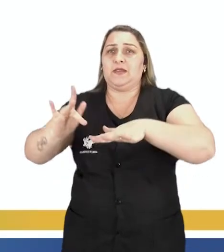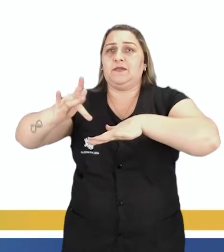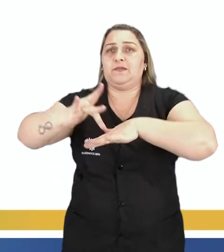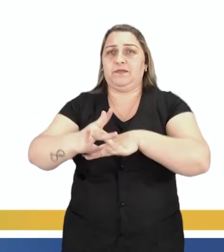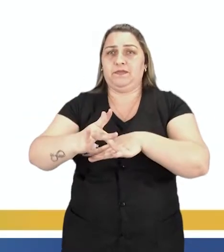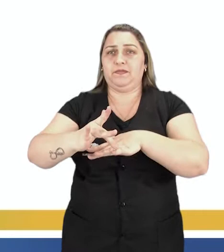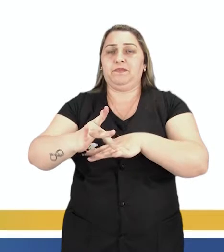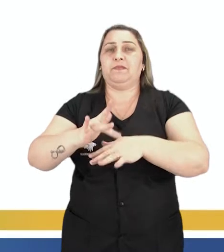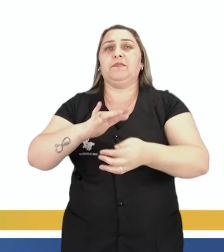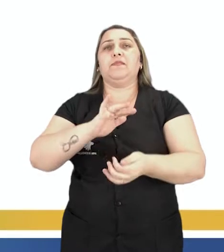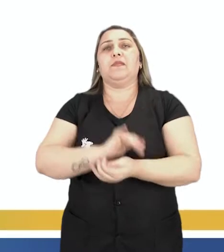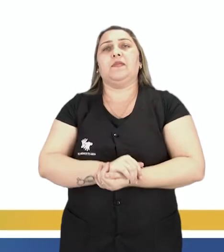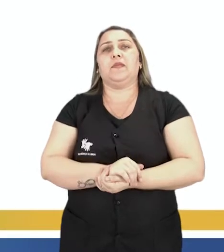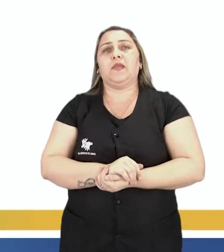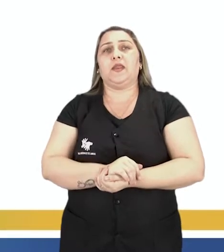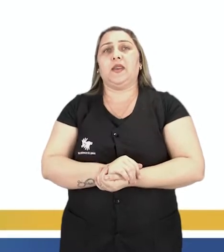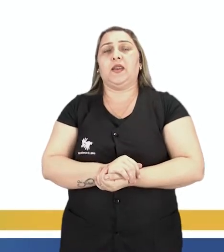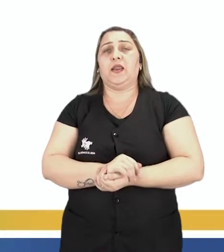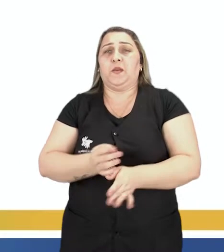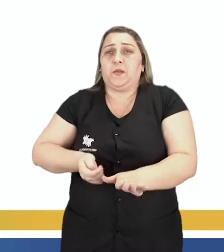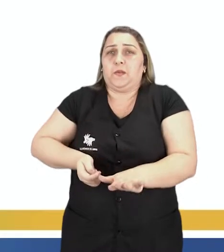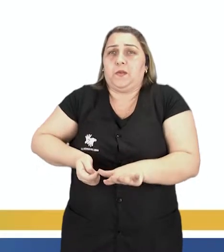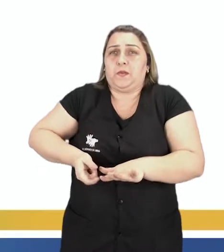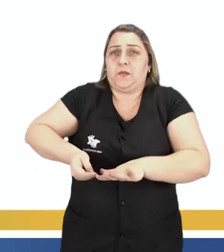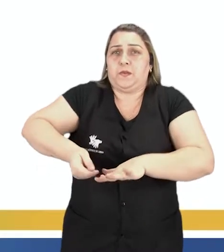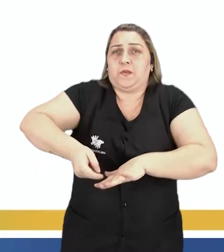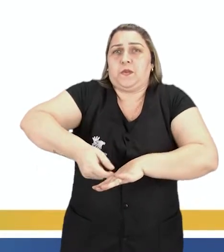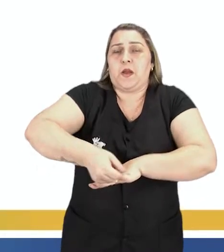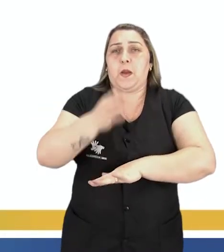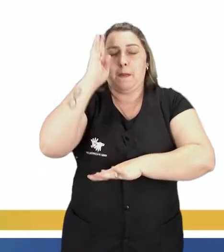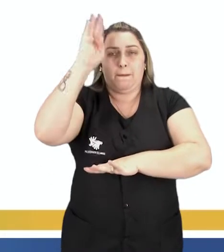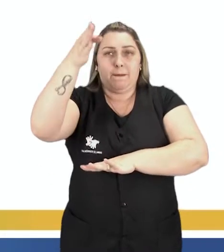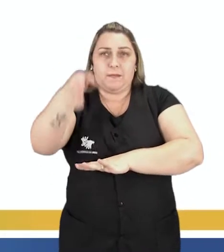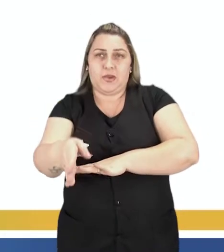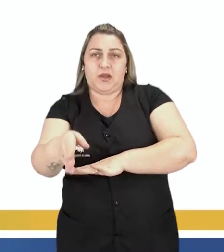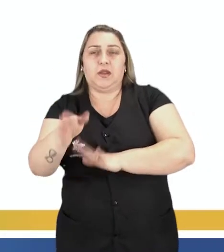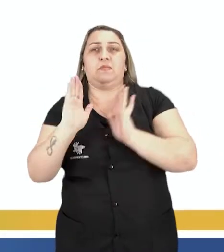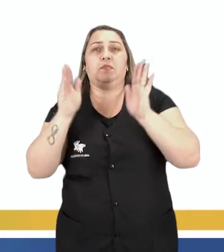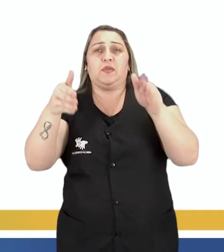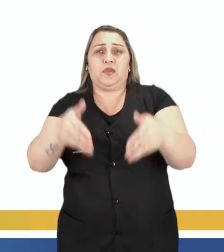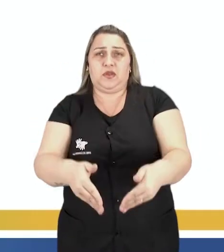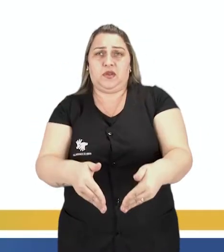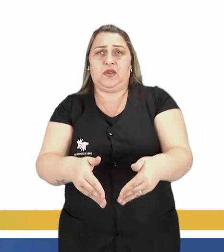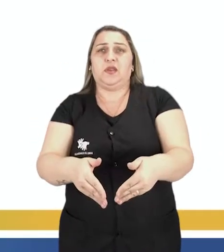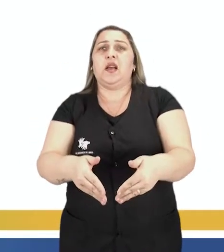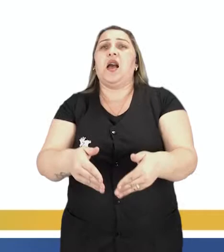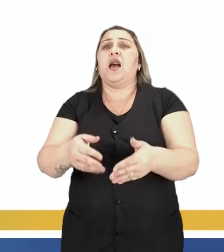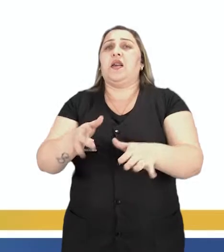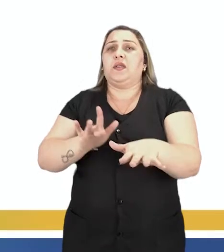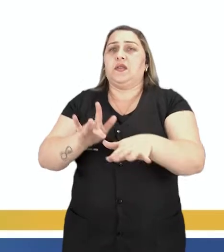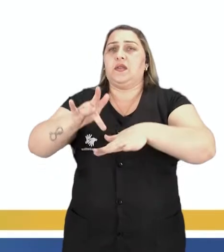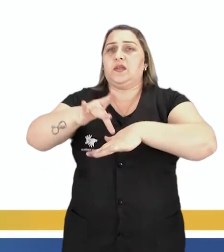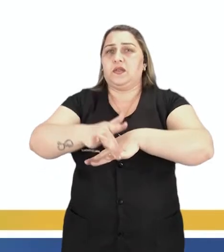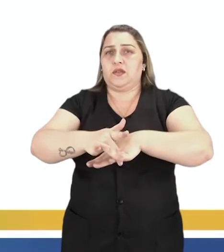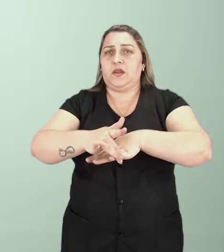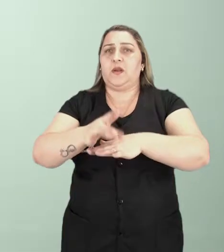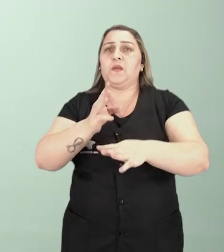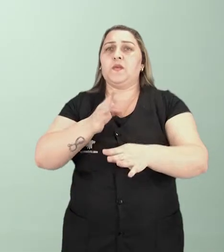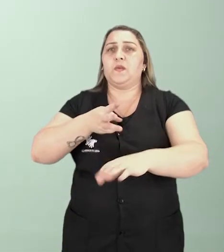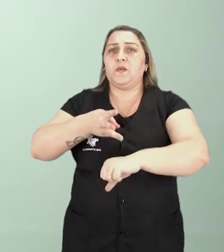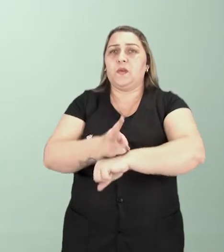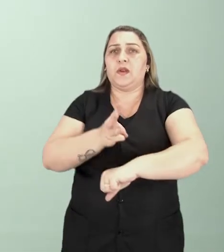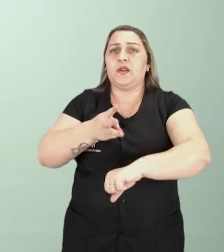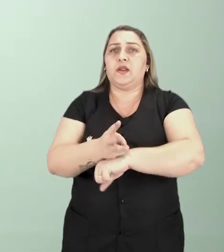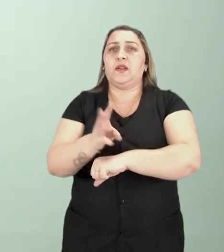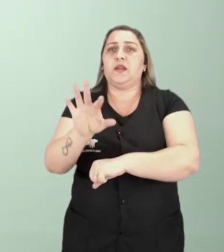sociais, tá? Então, essas fake news, elas chegam a nós através das redes sociais, do WhatsApp,